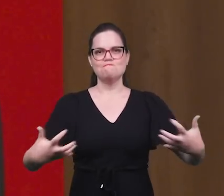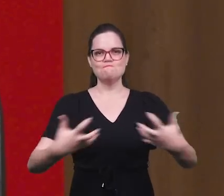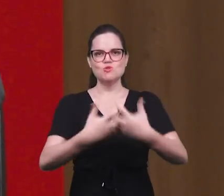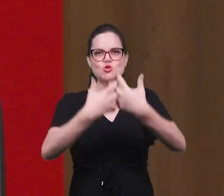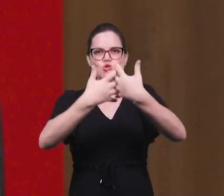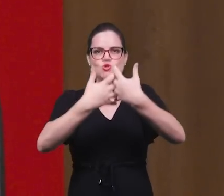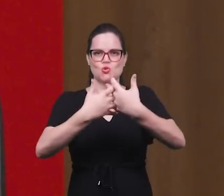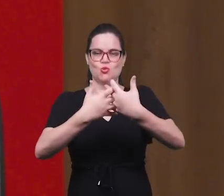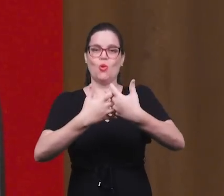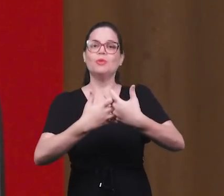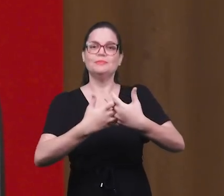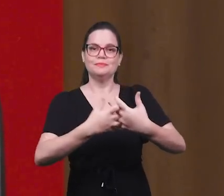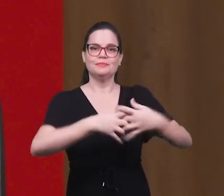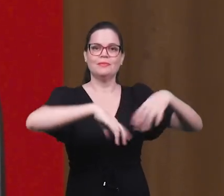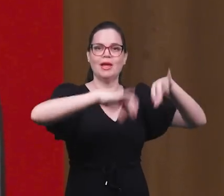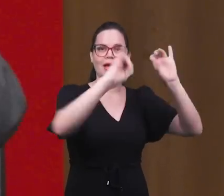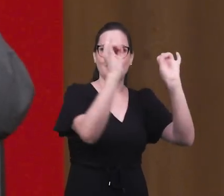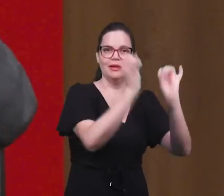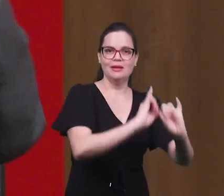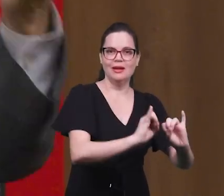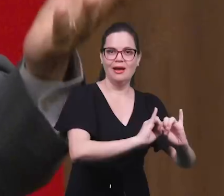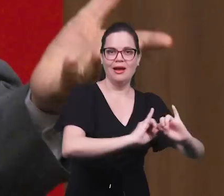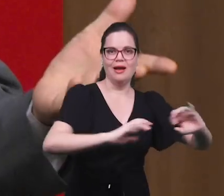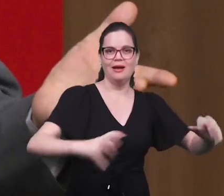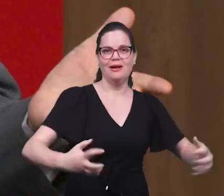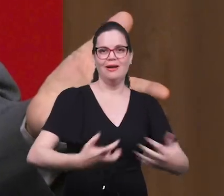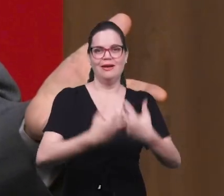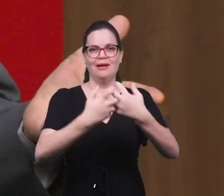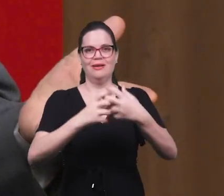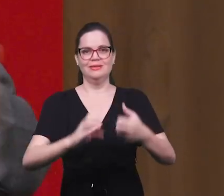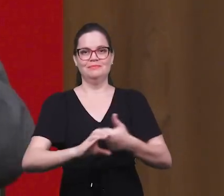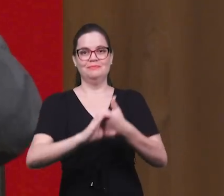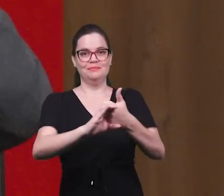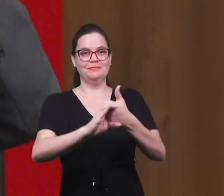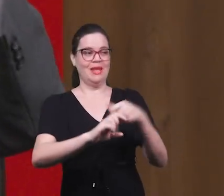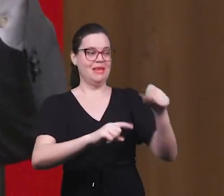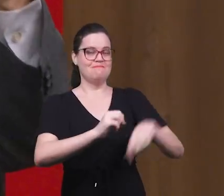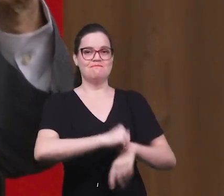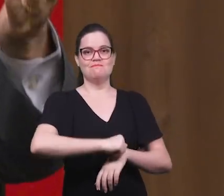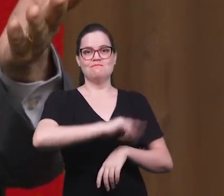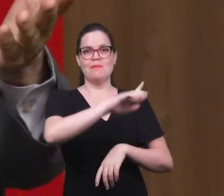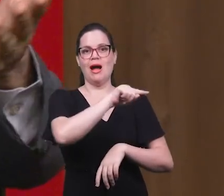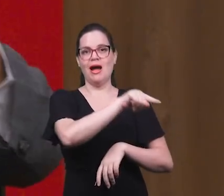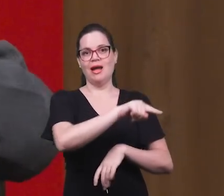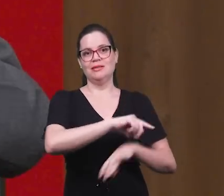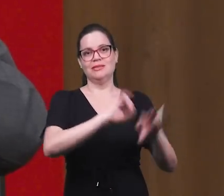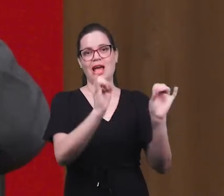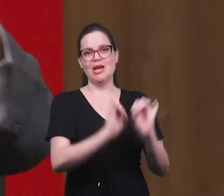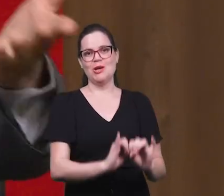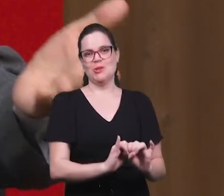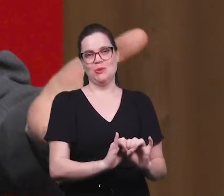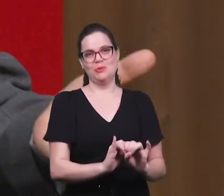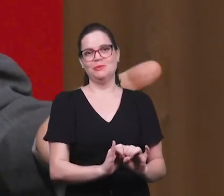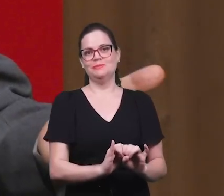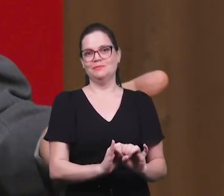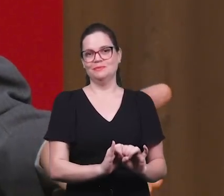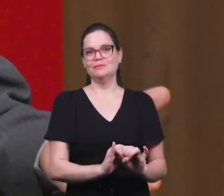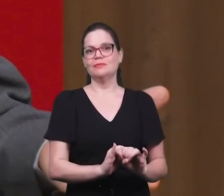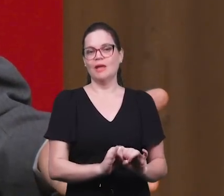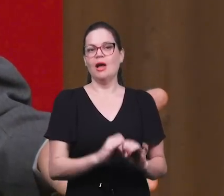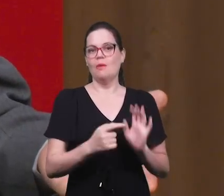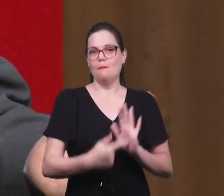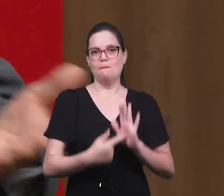do cristianismo com o paganismo, onde prevaleceu o paganismo. Ficou o nome de cristianismo, mas com práticas